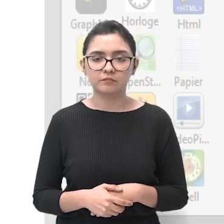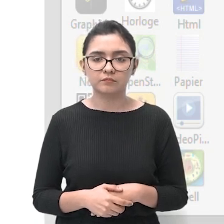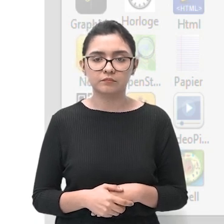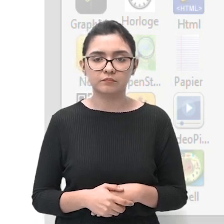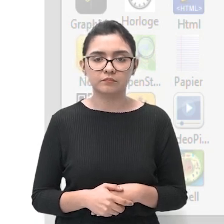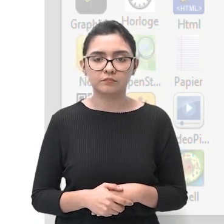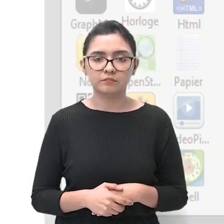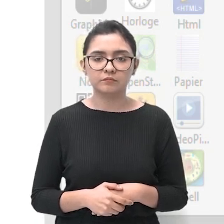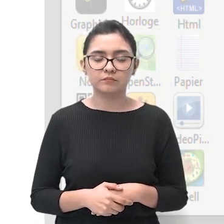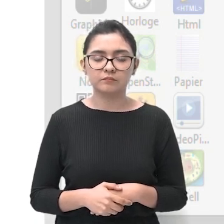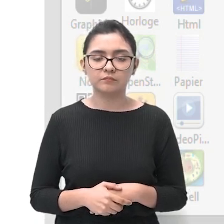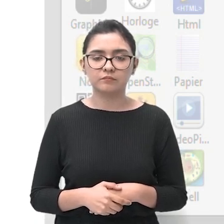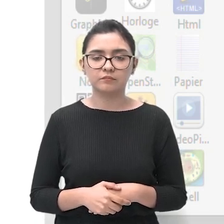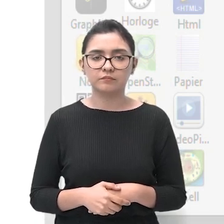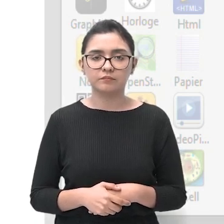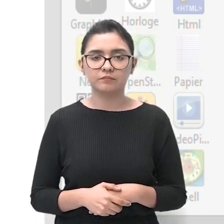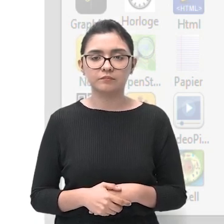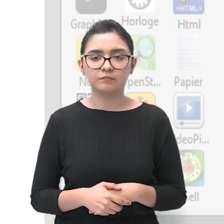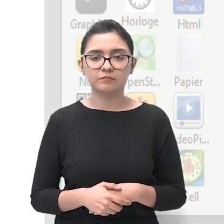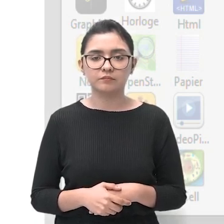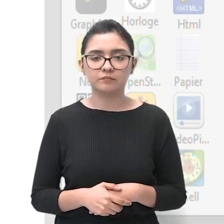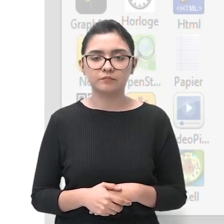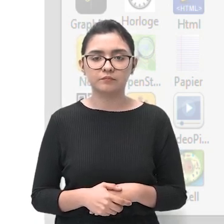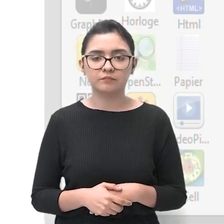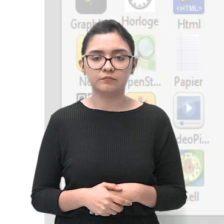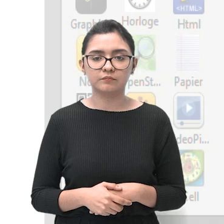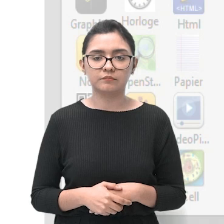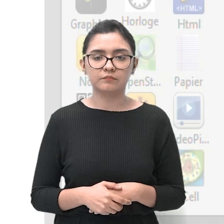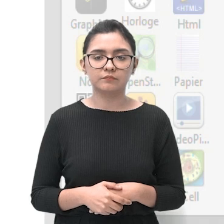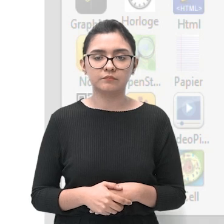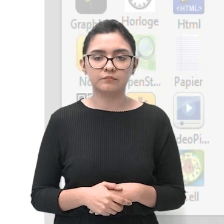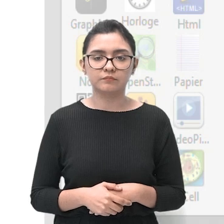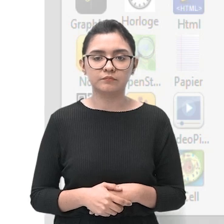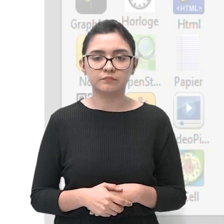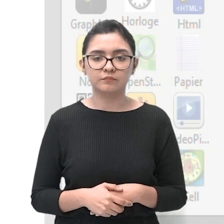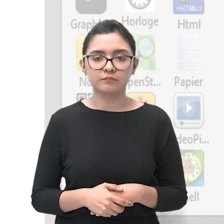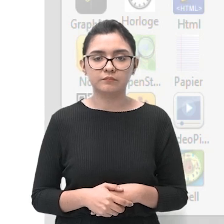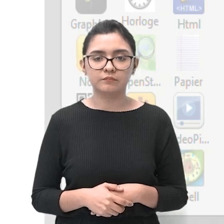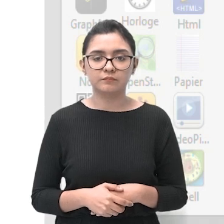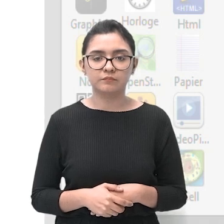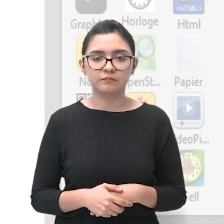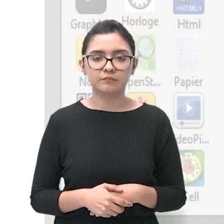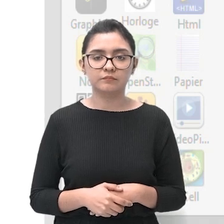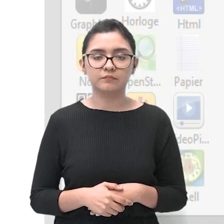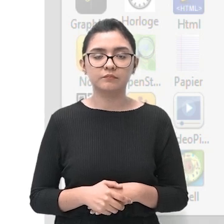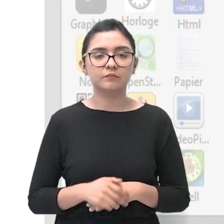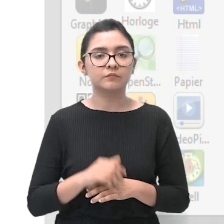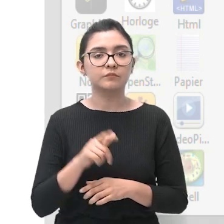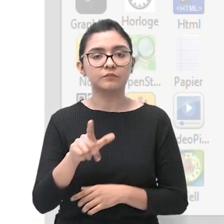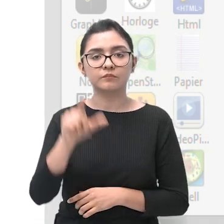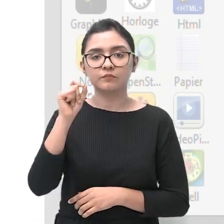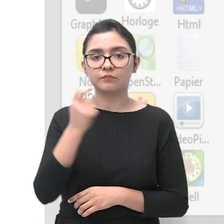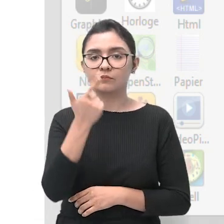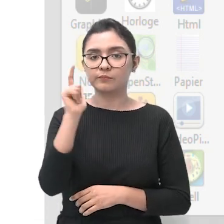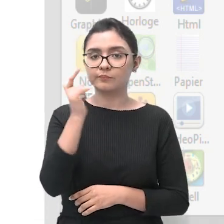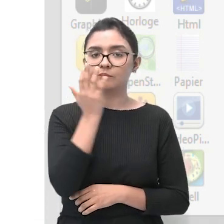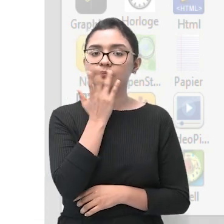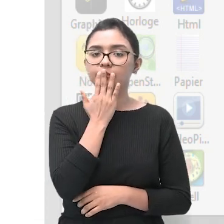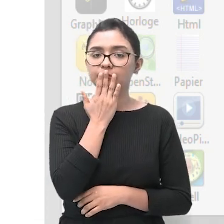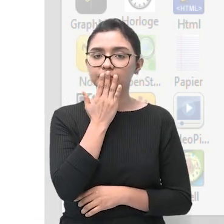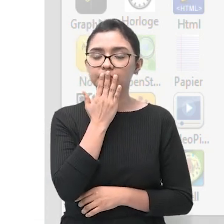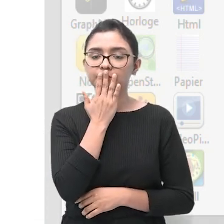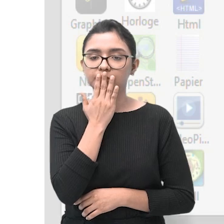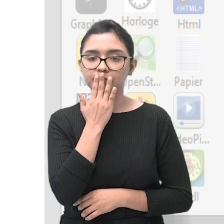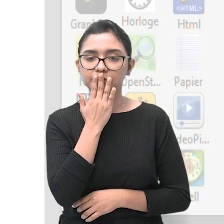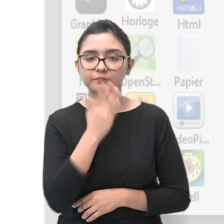Botar um pouquinho aqui para ficar bem justinho. Mudar aqui a cor, né? Essa parte